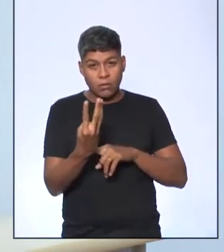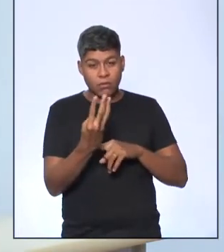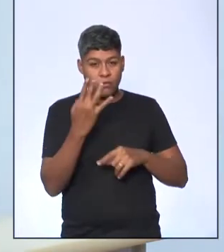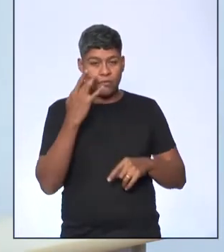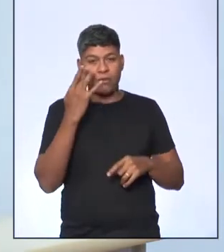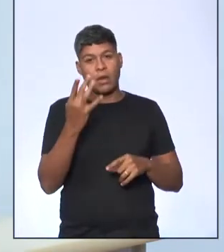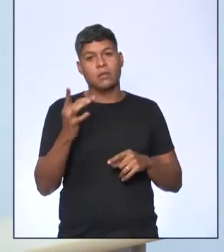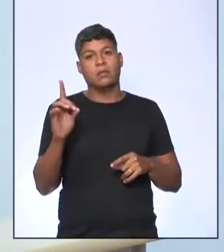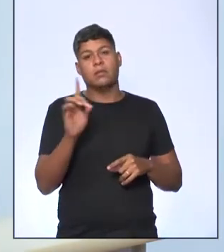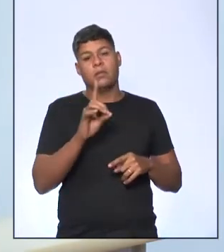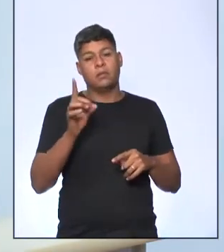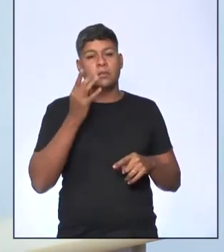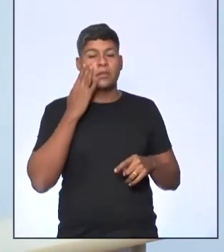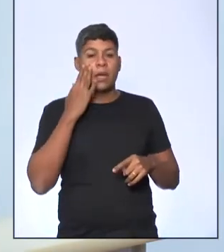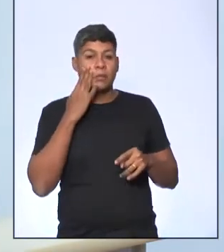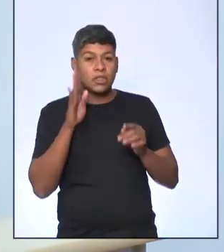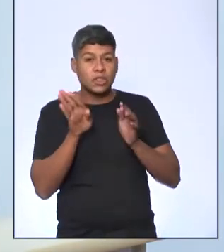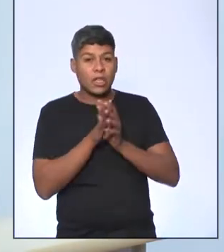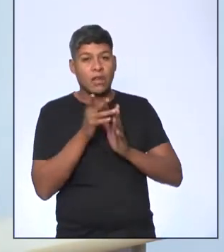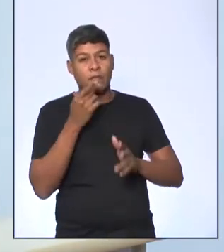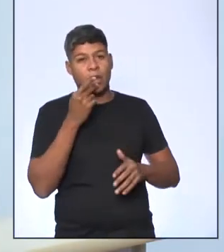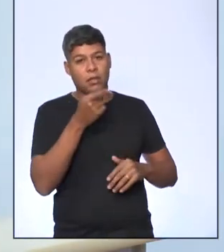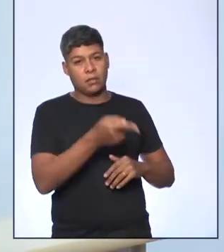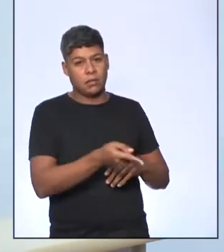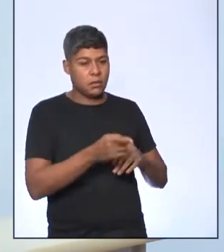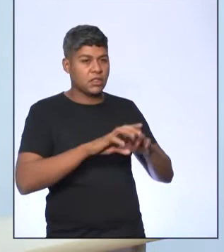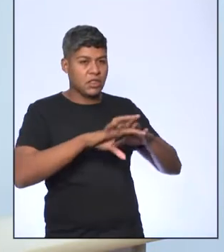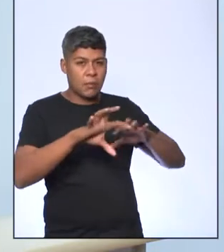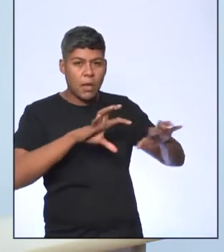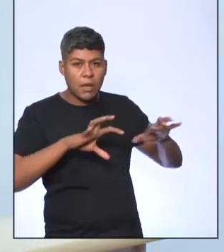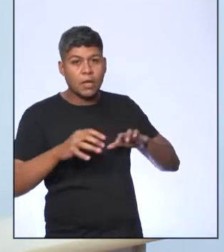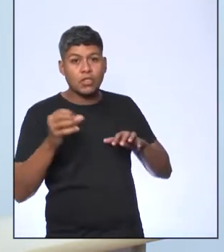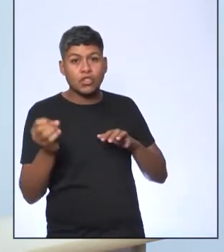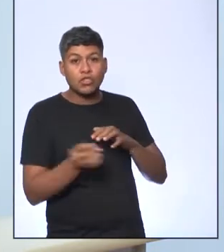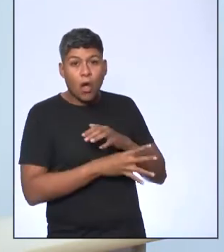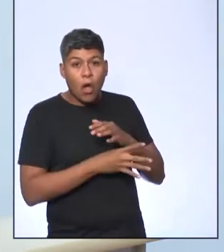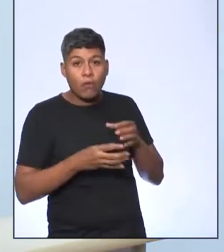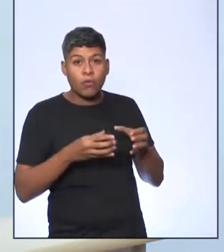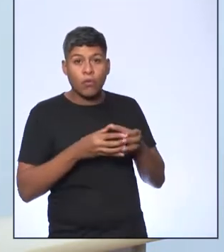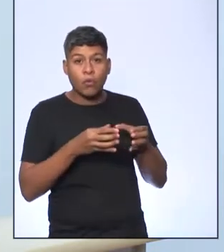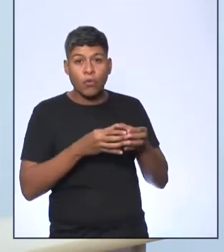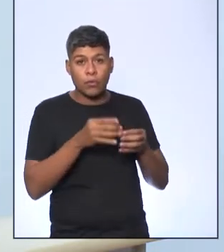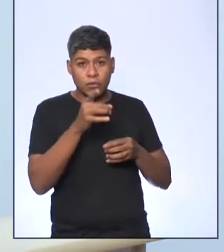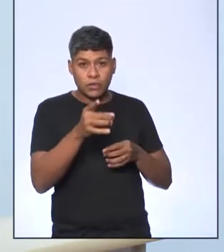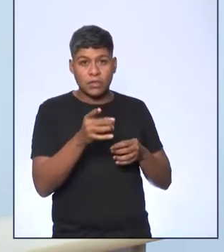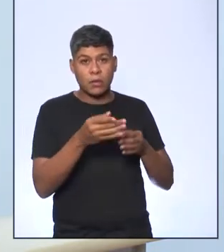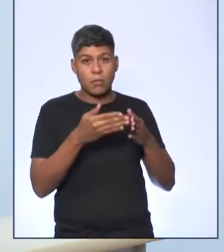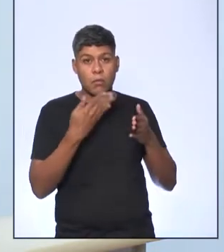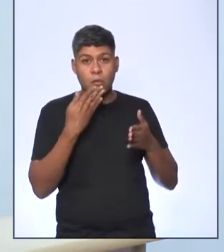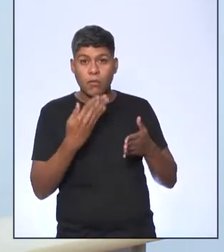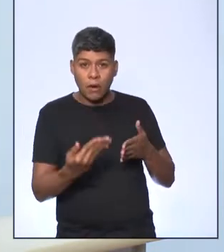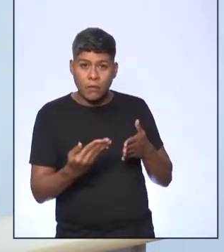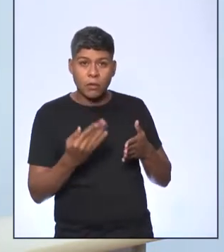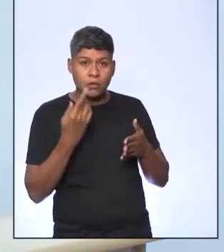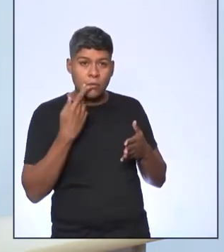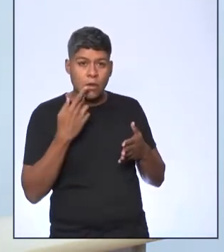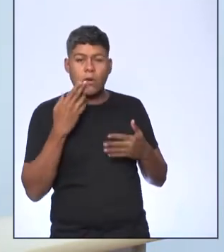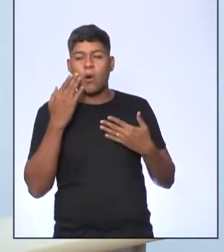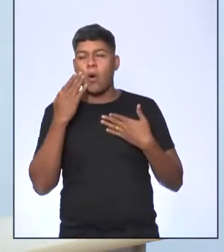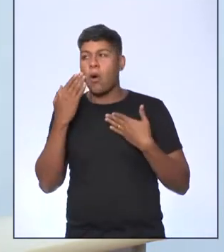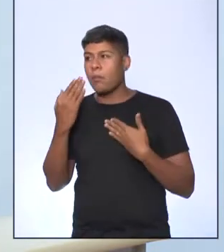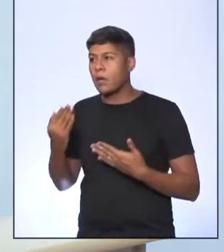tão fácil. Imagina se ela chegar e falar assim, vocês podem se separar e formar novos grupos? Vocês vão se separar aí de boa? Ela fala,